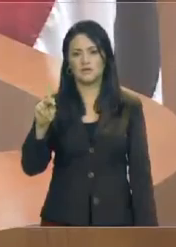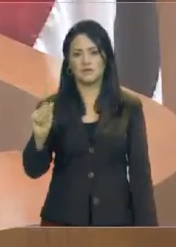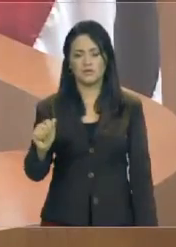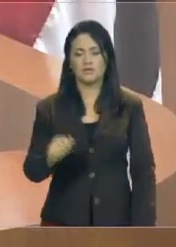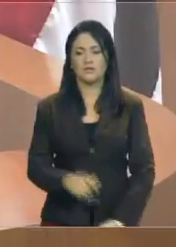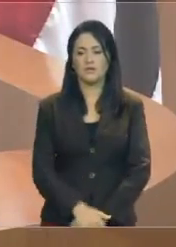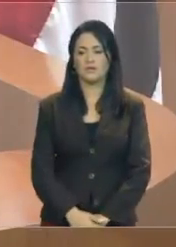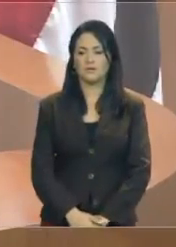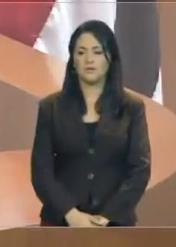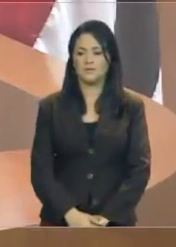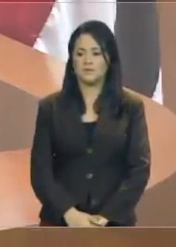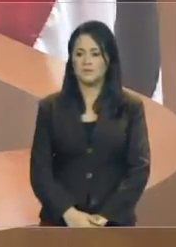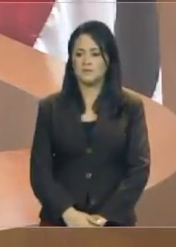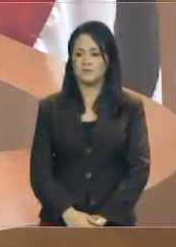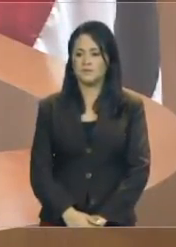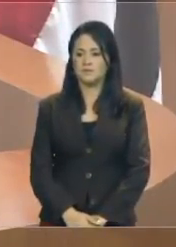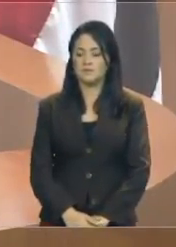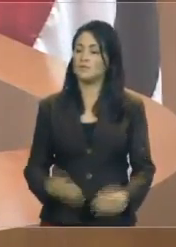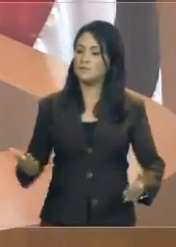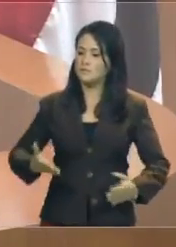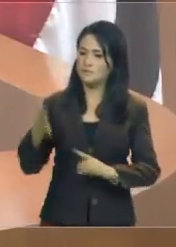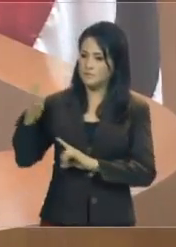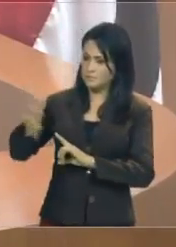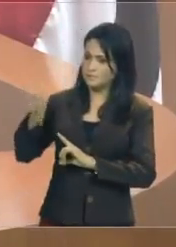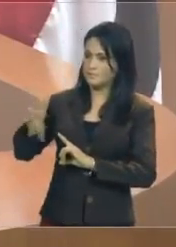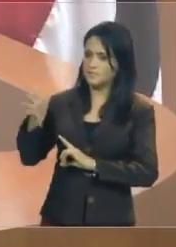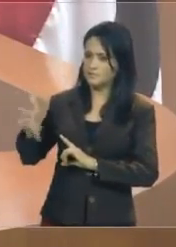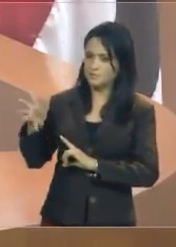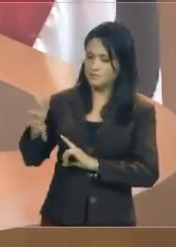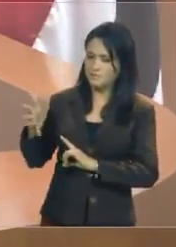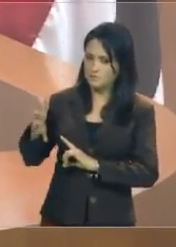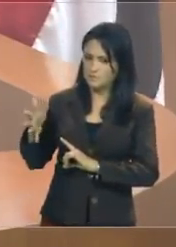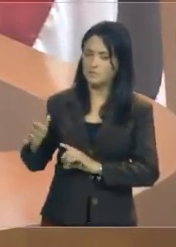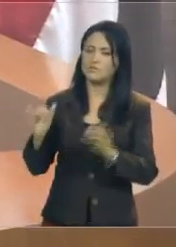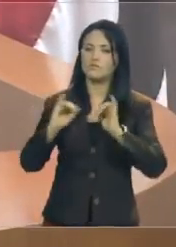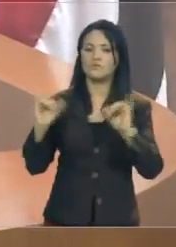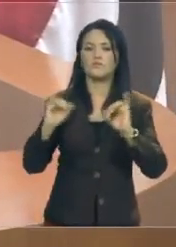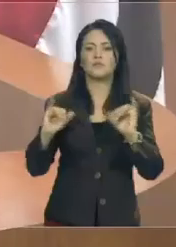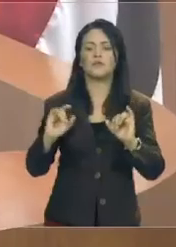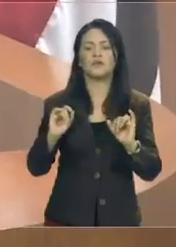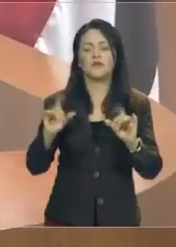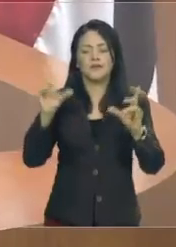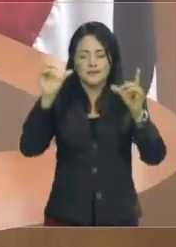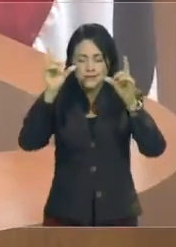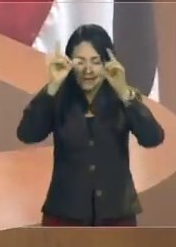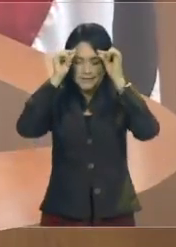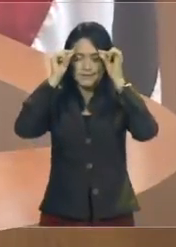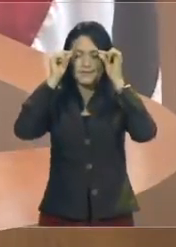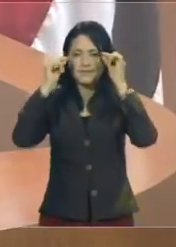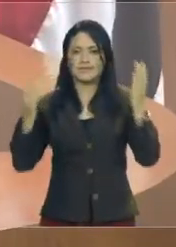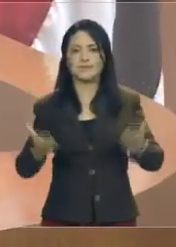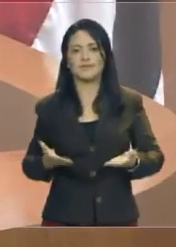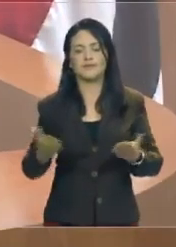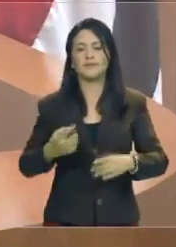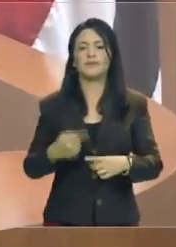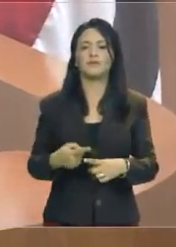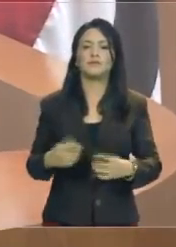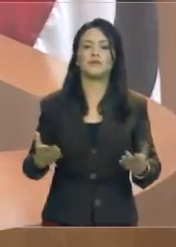Então, faço esse pronunciamento hoje para registrar um alívio momentâneo, porque hoje o